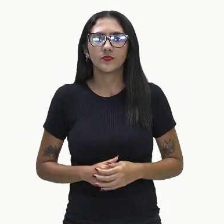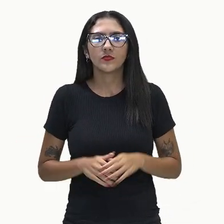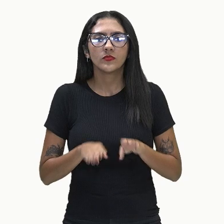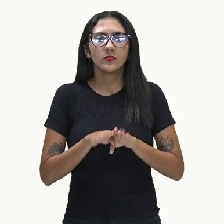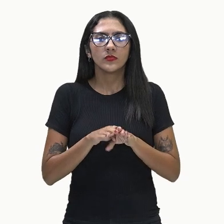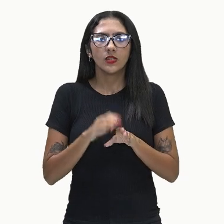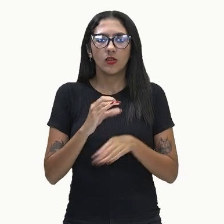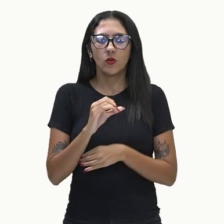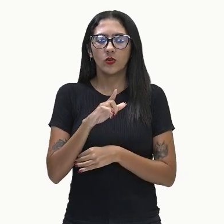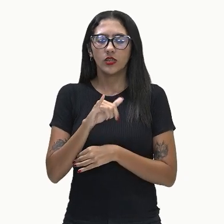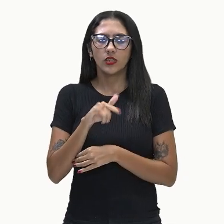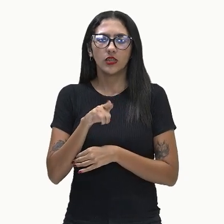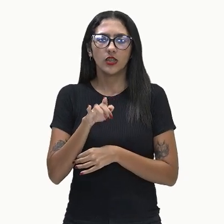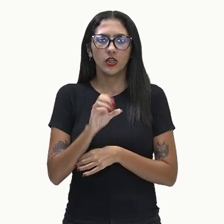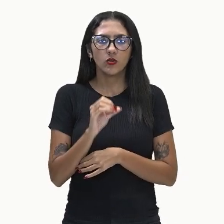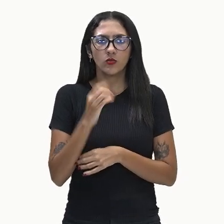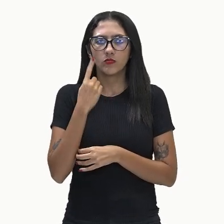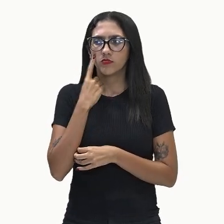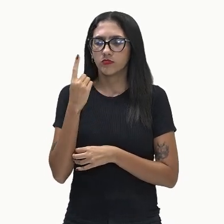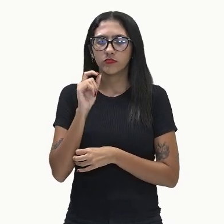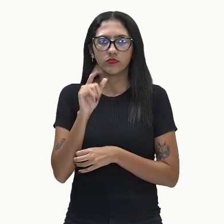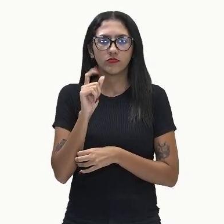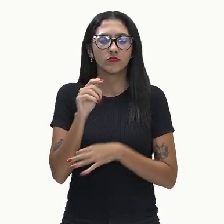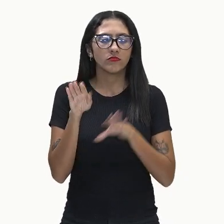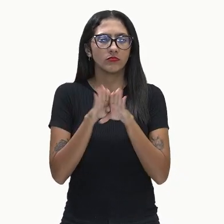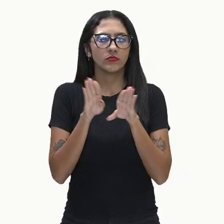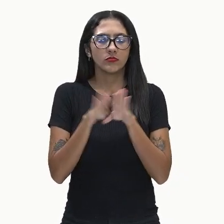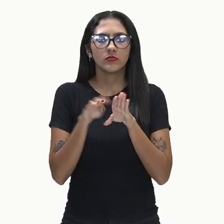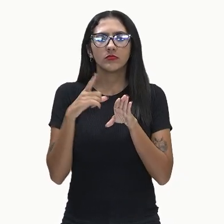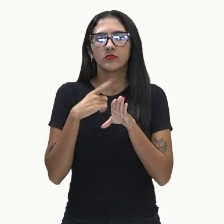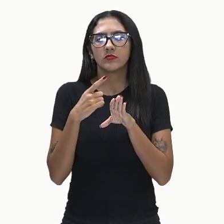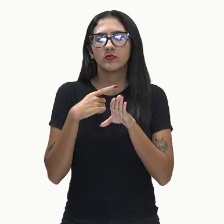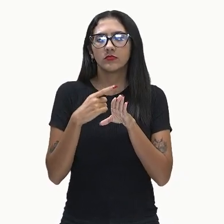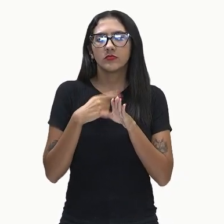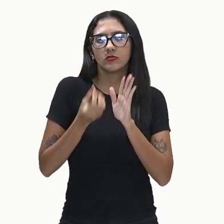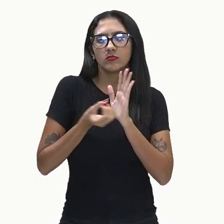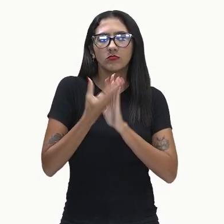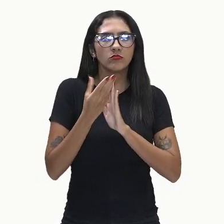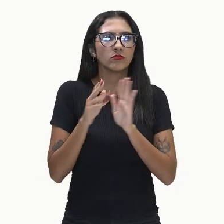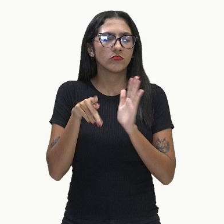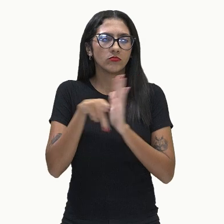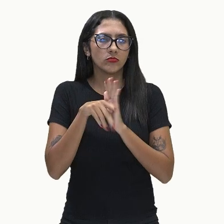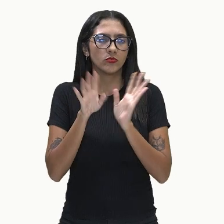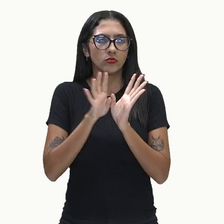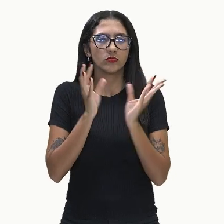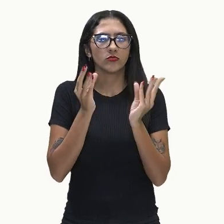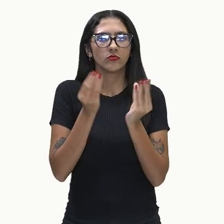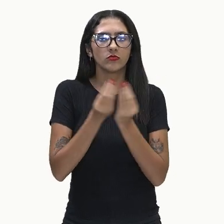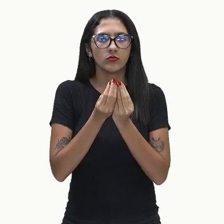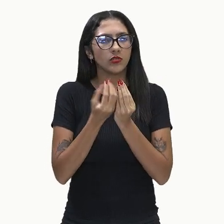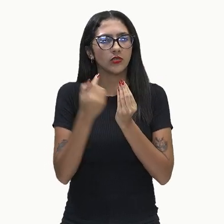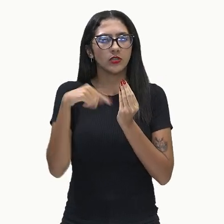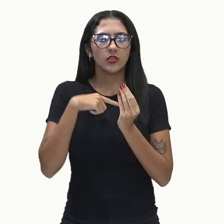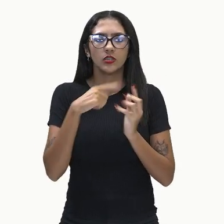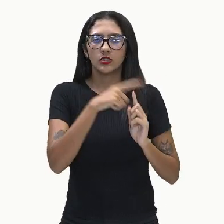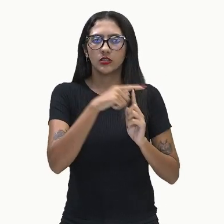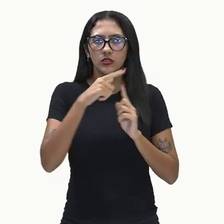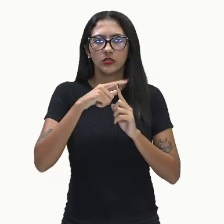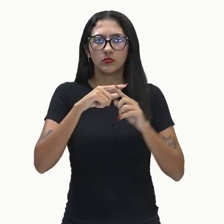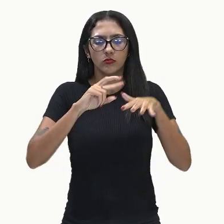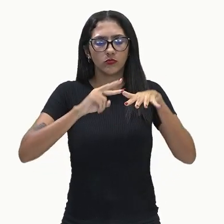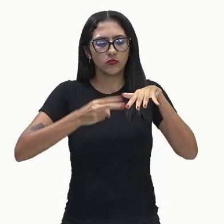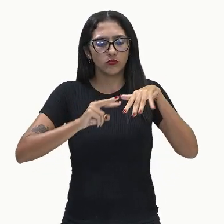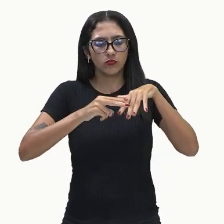oligodendrócitos, que também são responsáveis por formar a bainha de mielina nos neurônios,